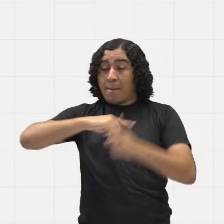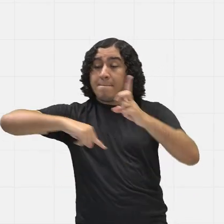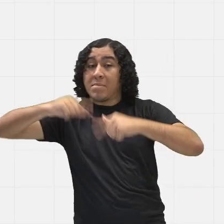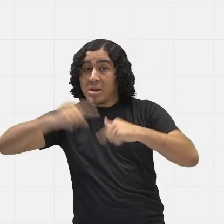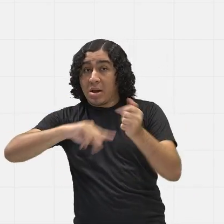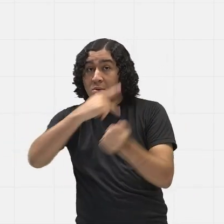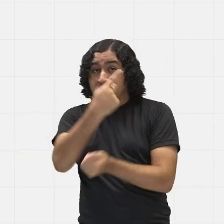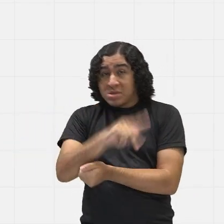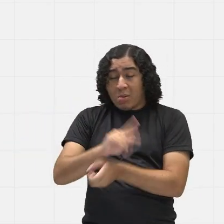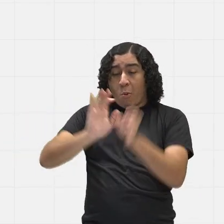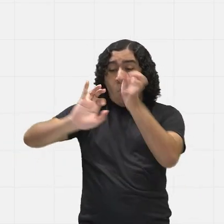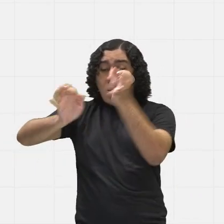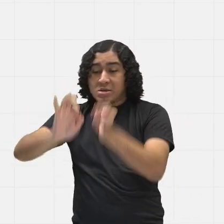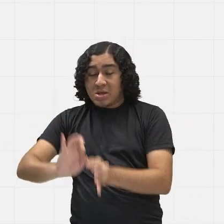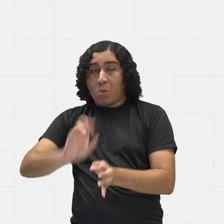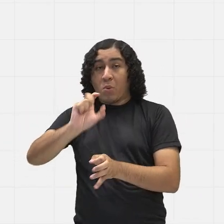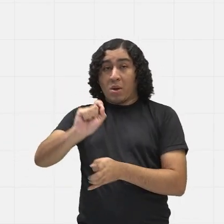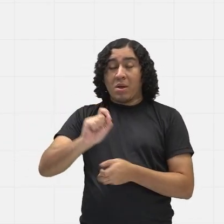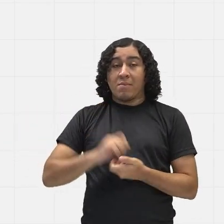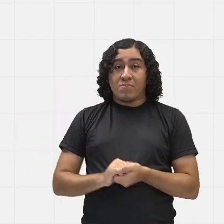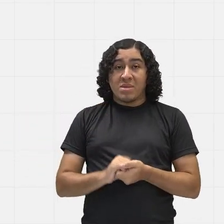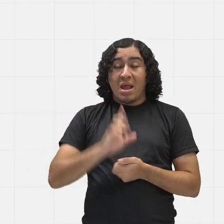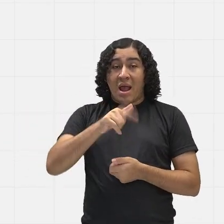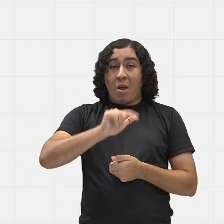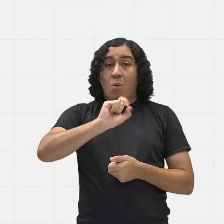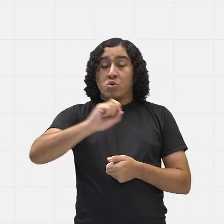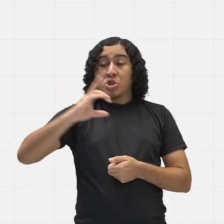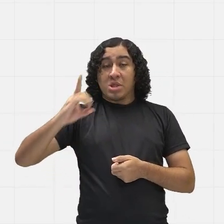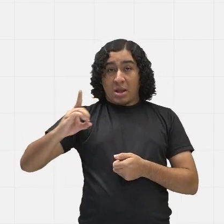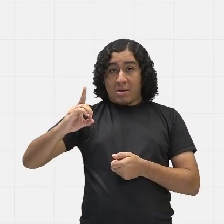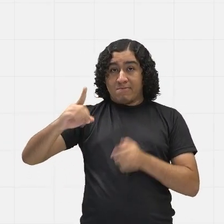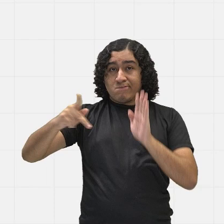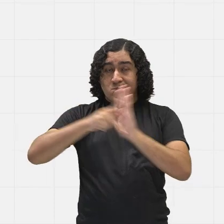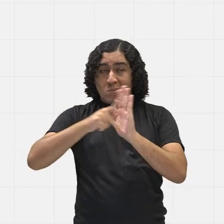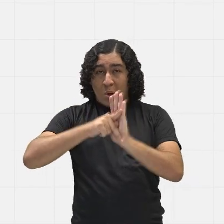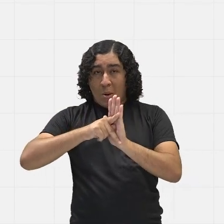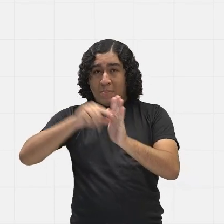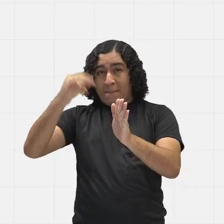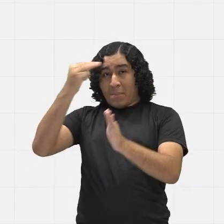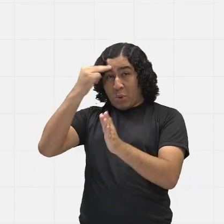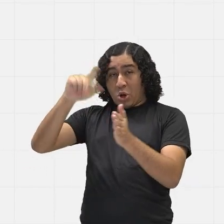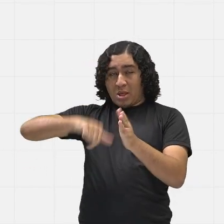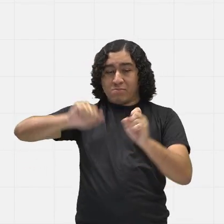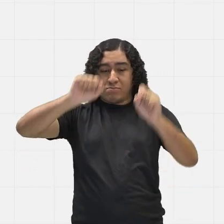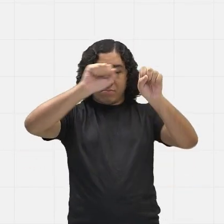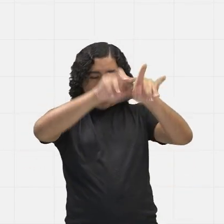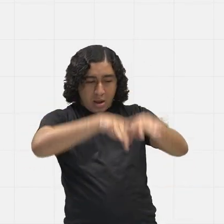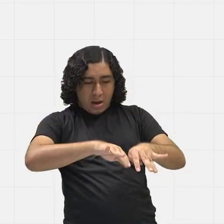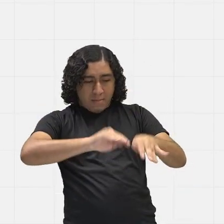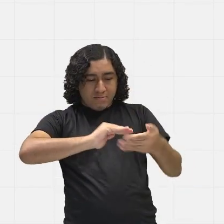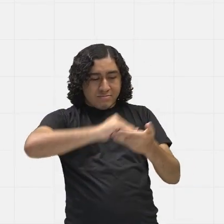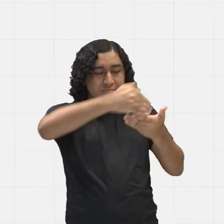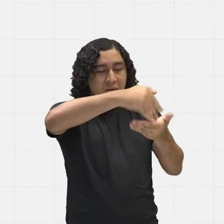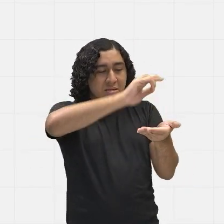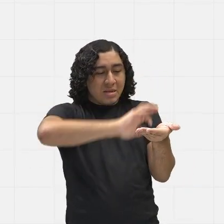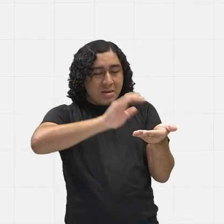bom? No diretório D, que é da sua máquina, do seu box. Porque caso o seu equipamento